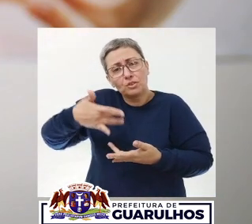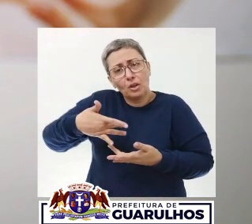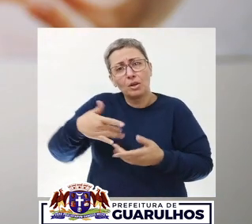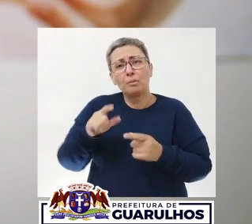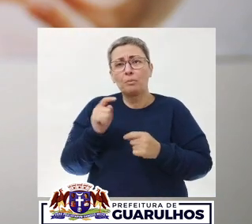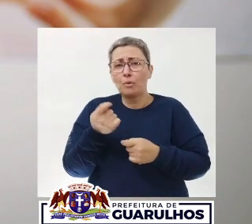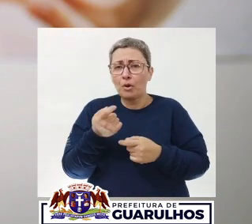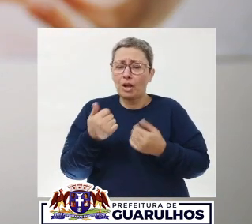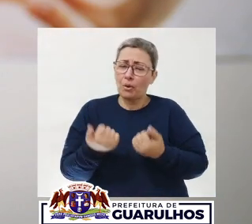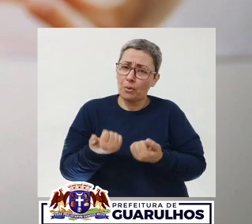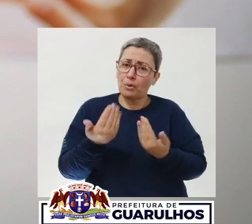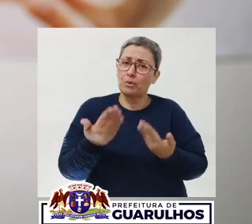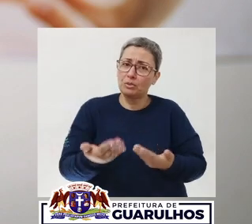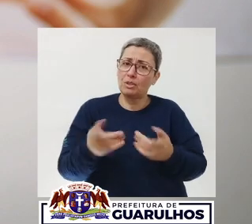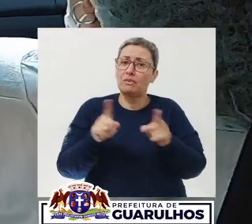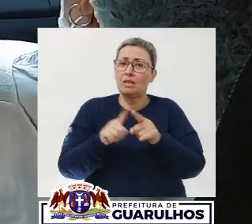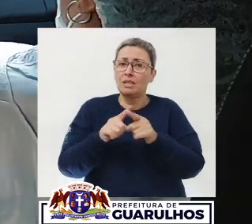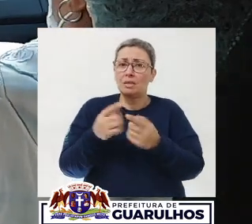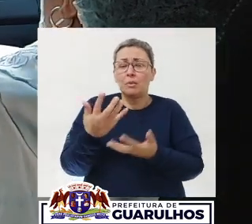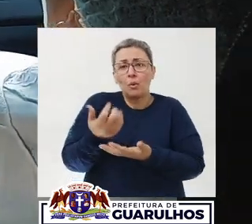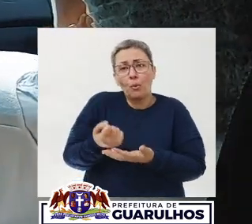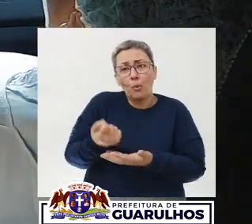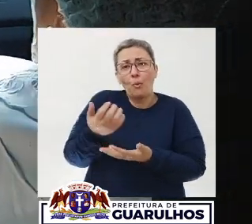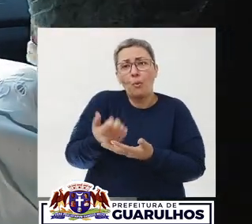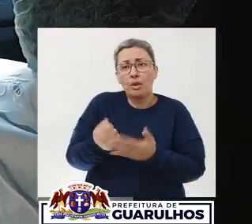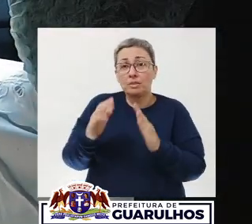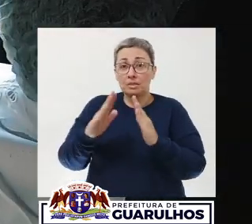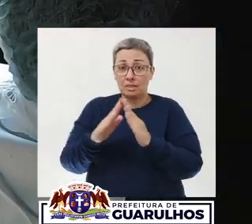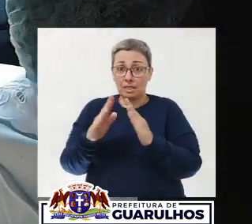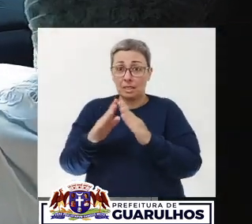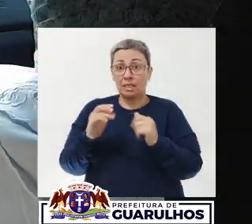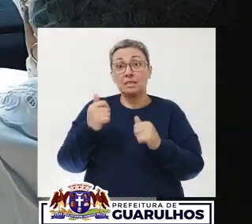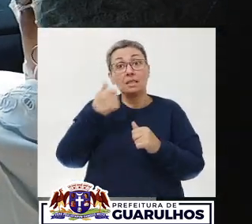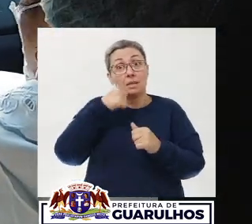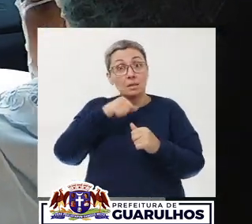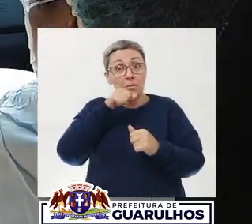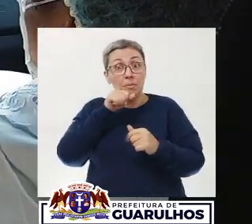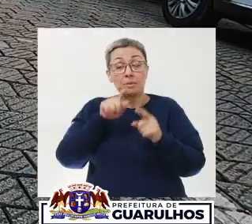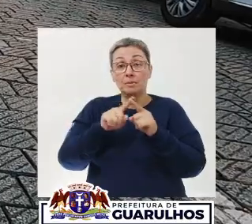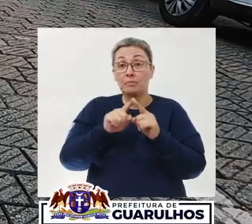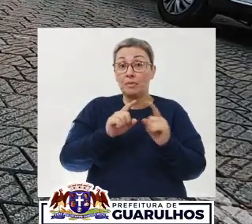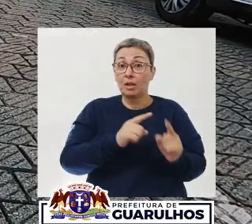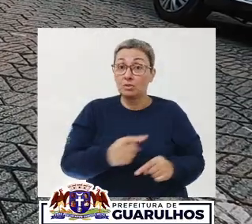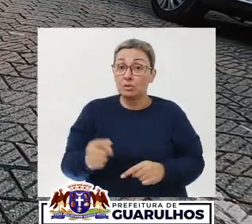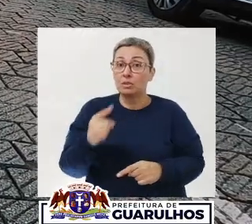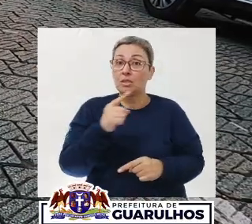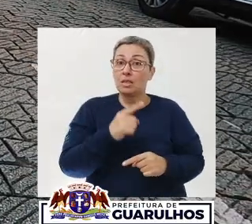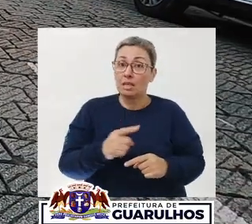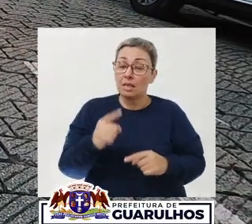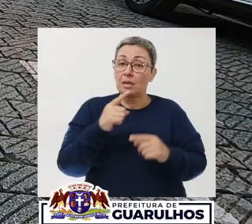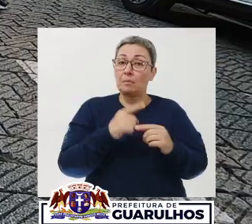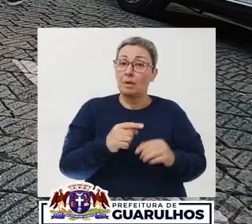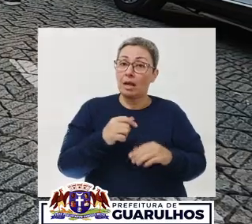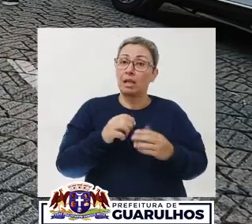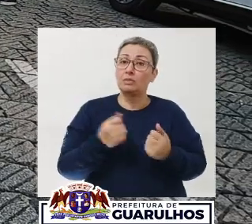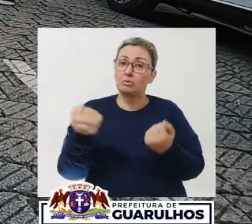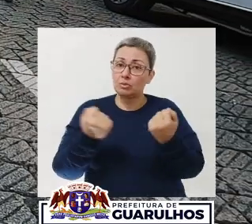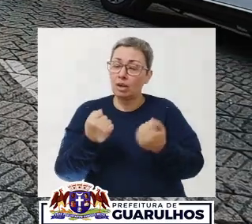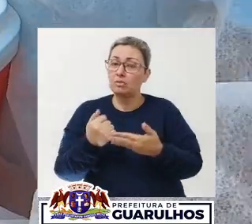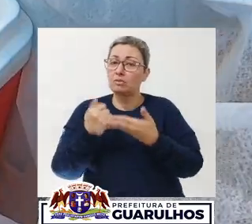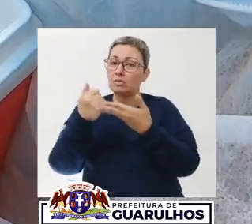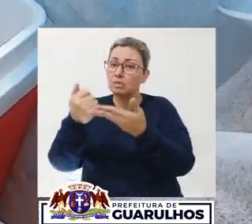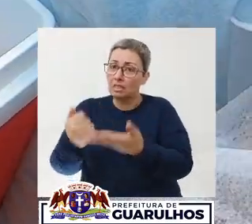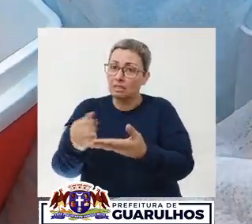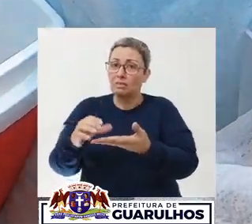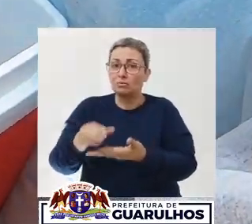sobra um pouquinho para fazer doação, nós fazemos a coleta de leite na casa das mães. Toda semana nossa viatura vai na casa das